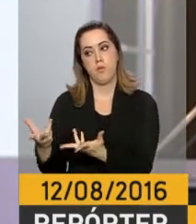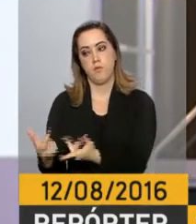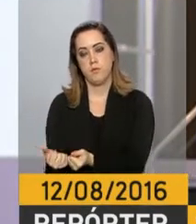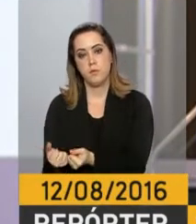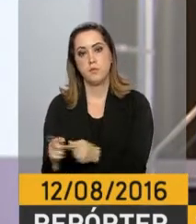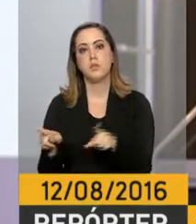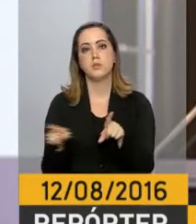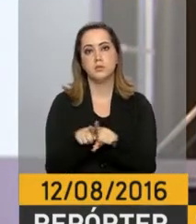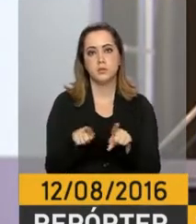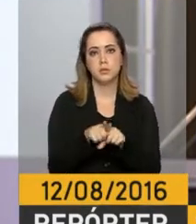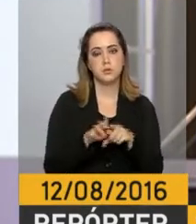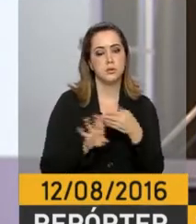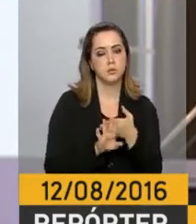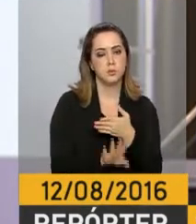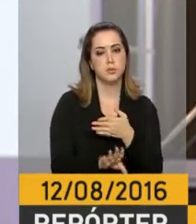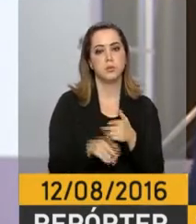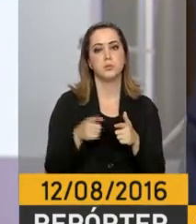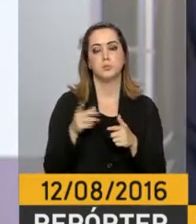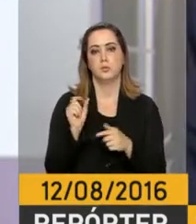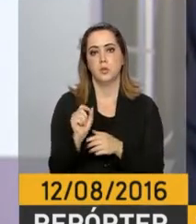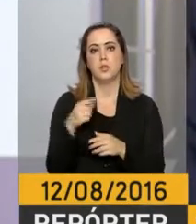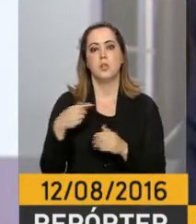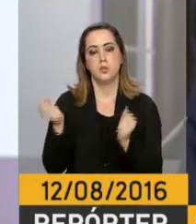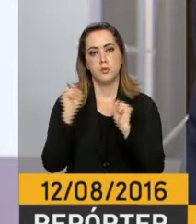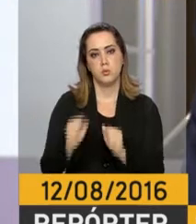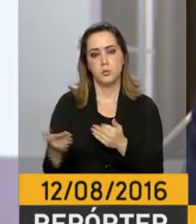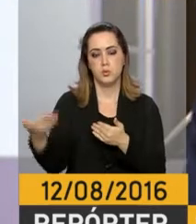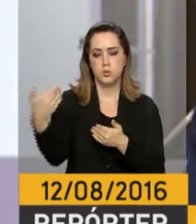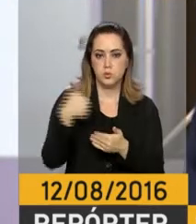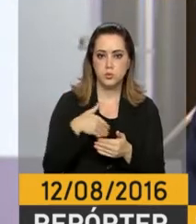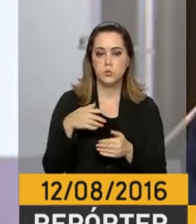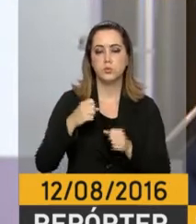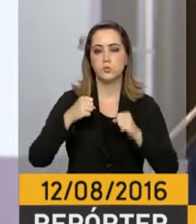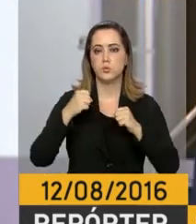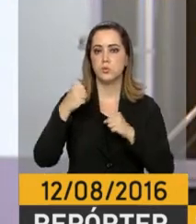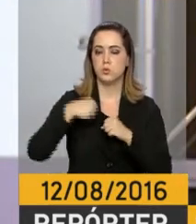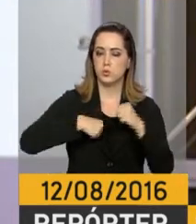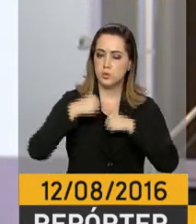elas poderão trazer à indústria financeira.